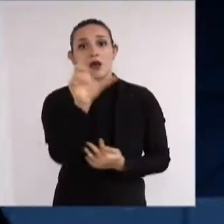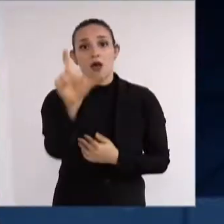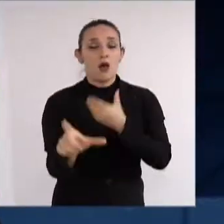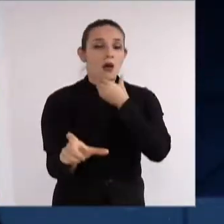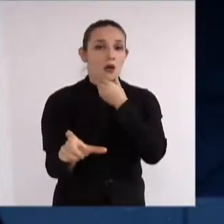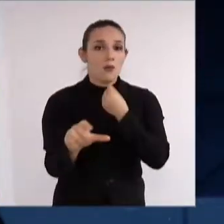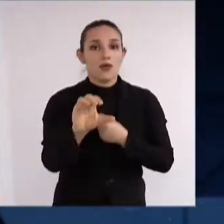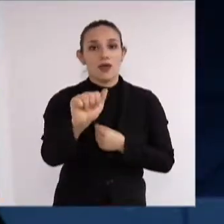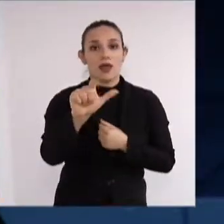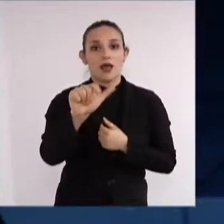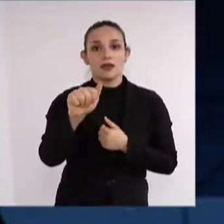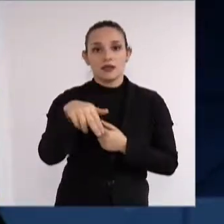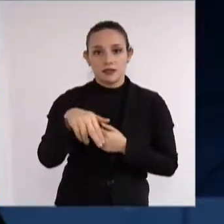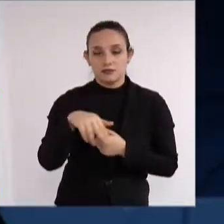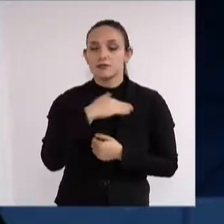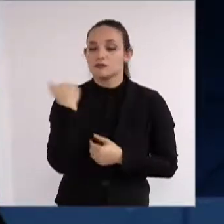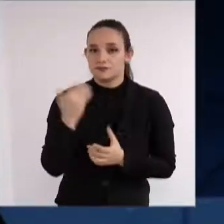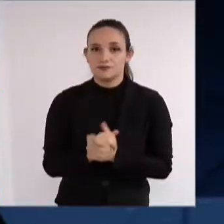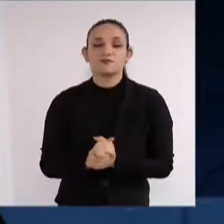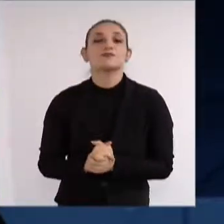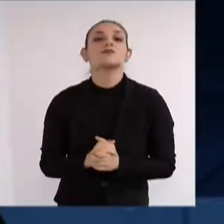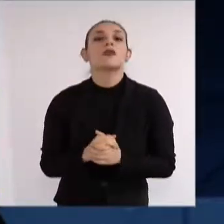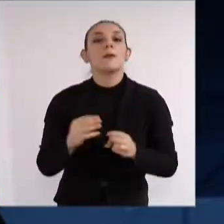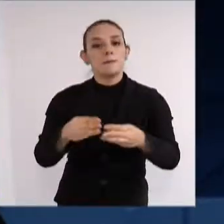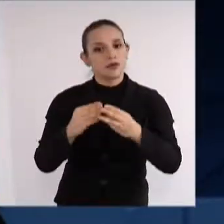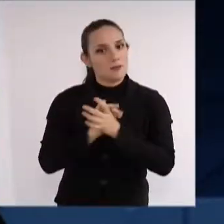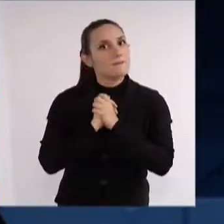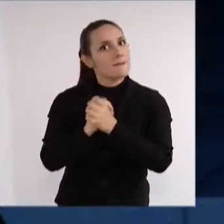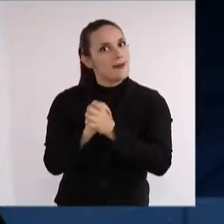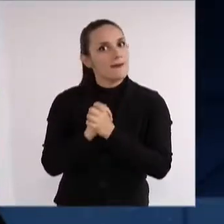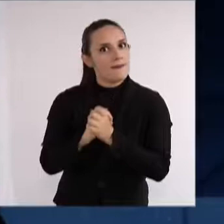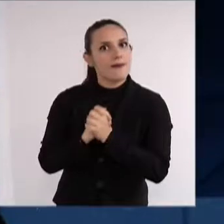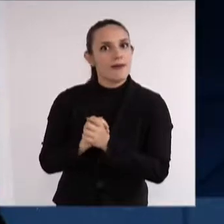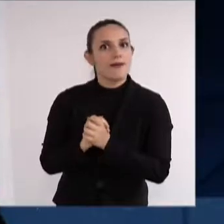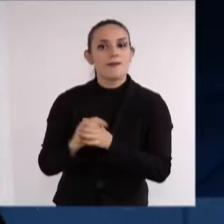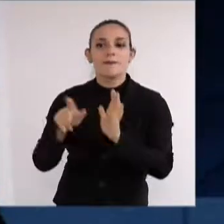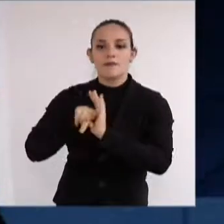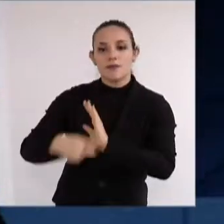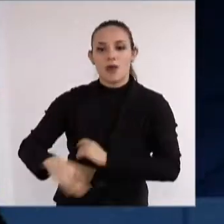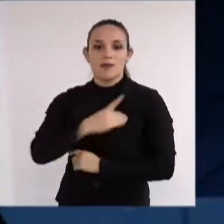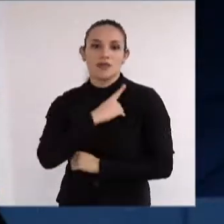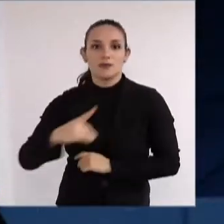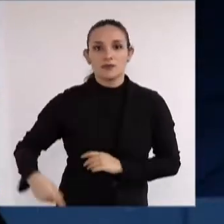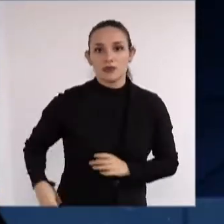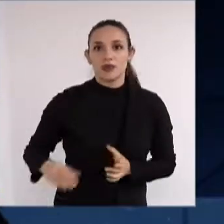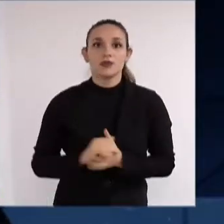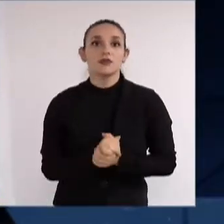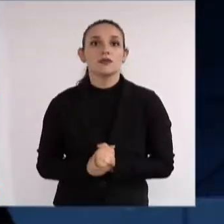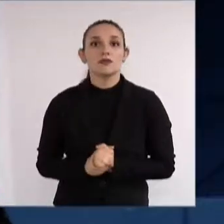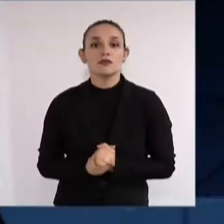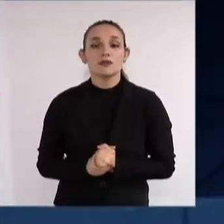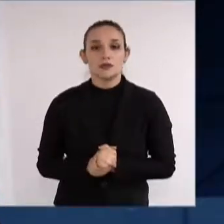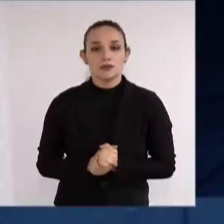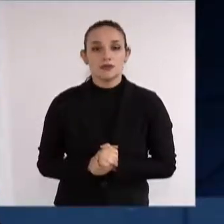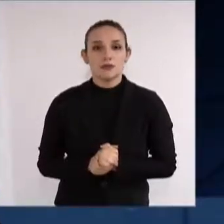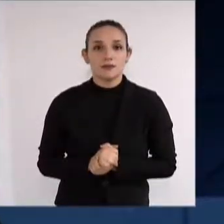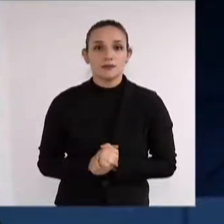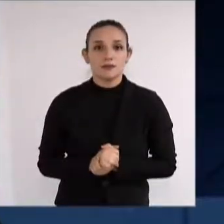Cerevenha. Requerimento de moção de congratulação, de autoria do